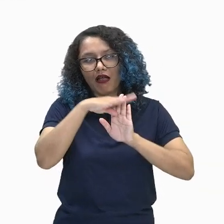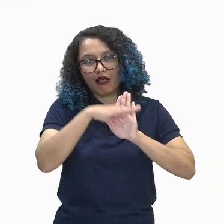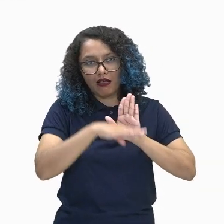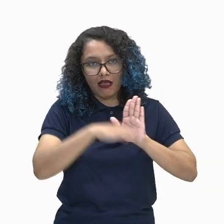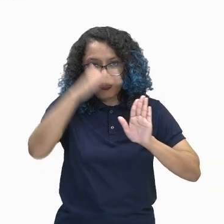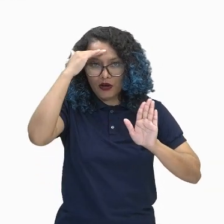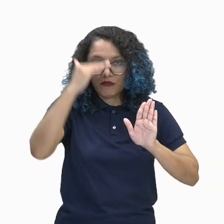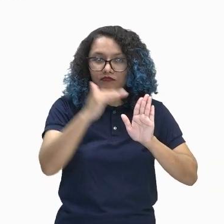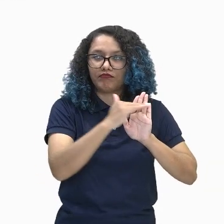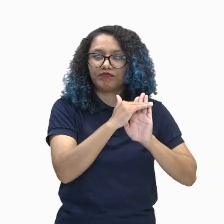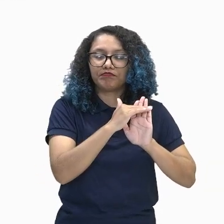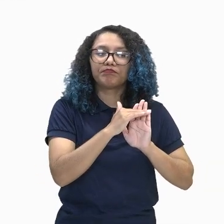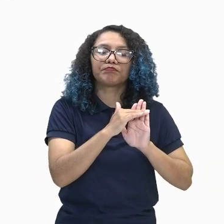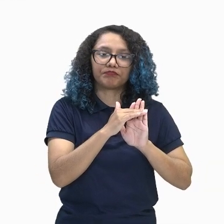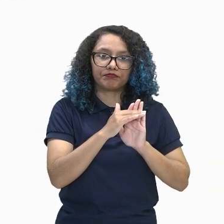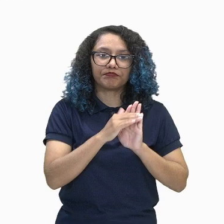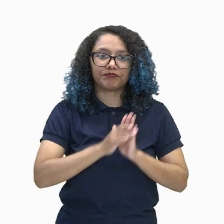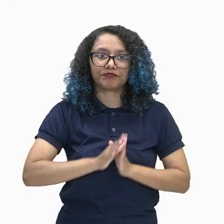da língua padrão.